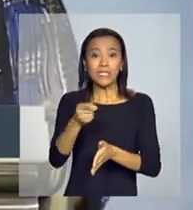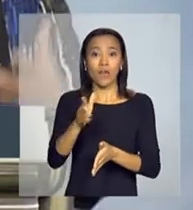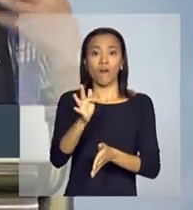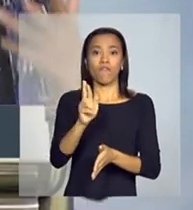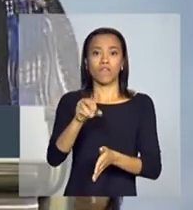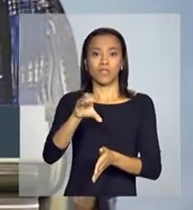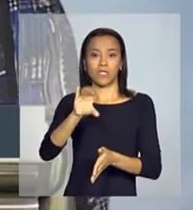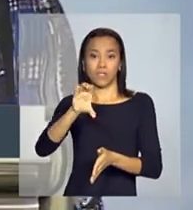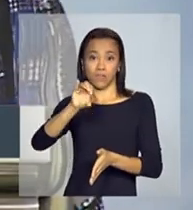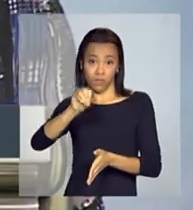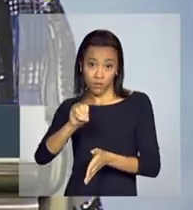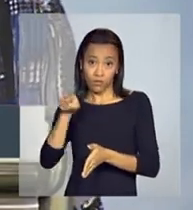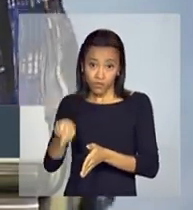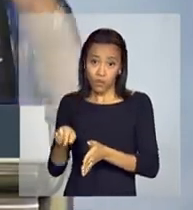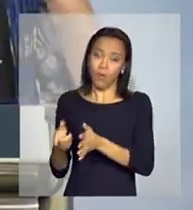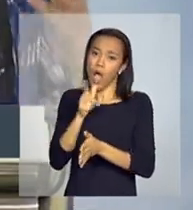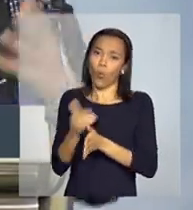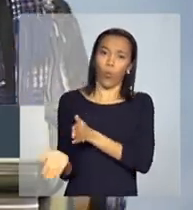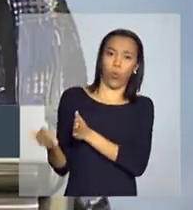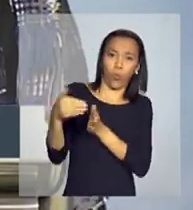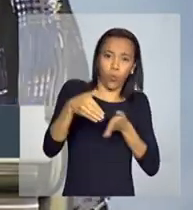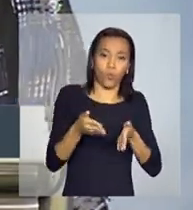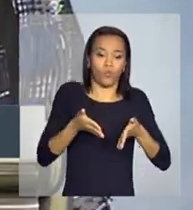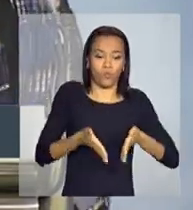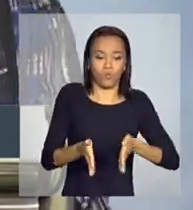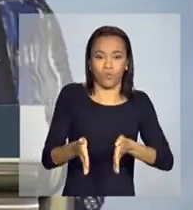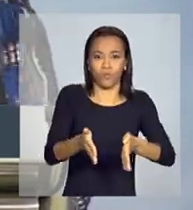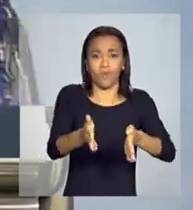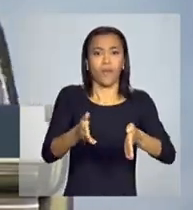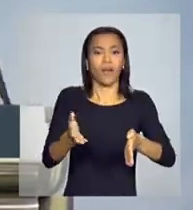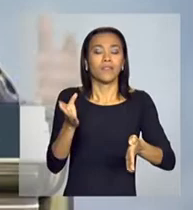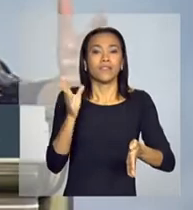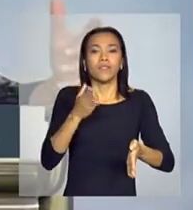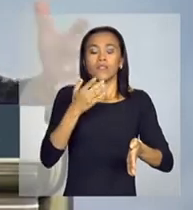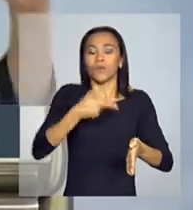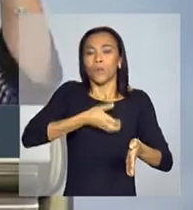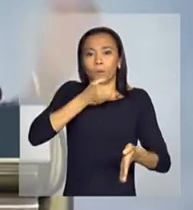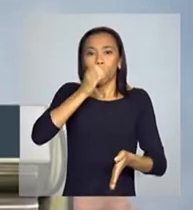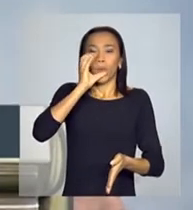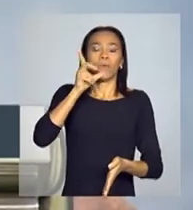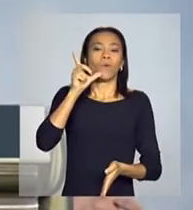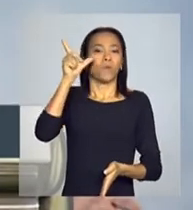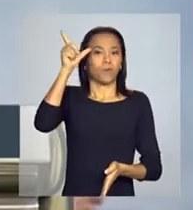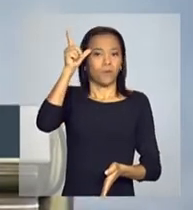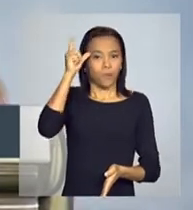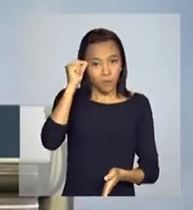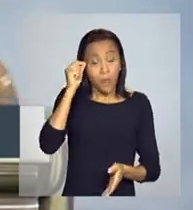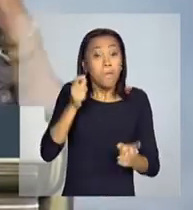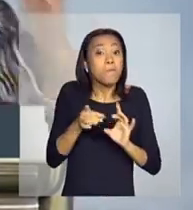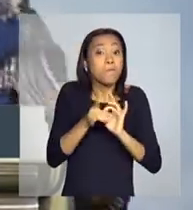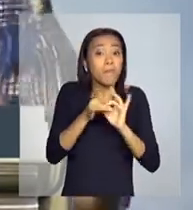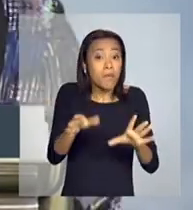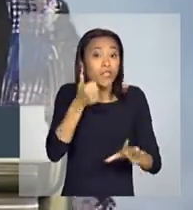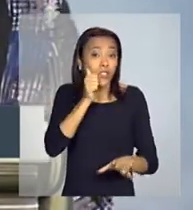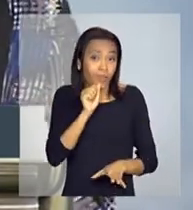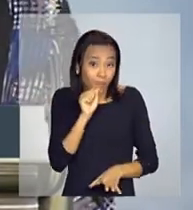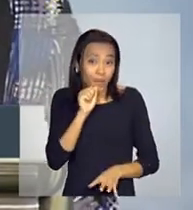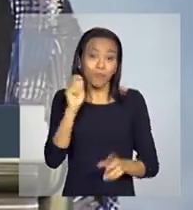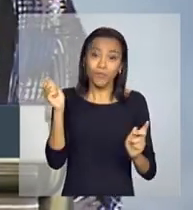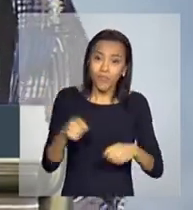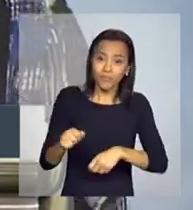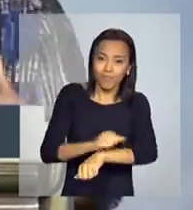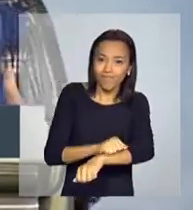sacia a sede do povo dessa região, permite que a mãe dê banho no seu